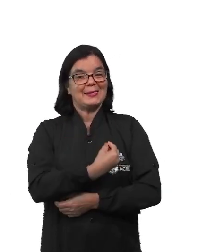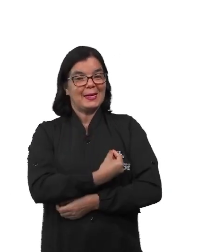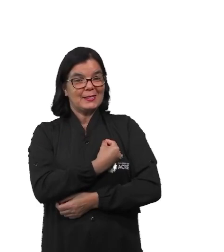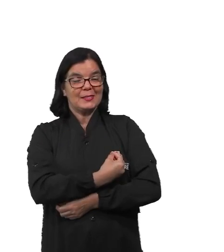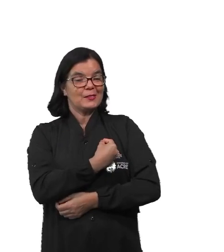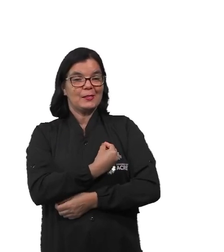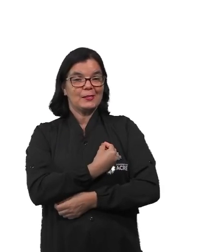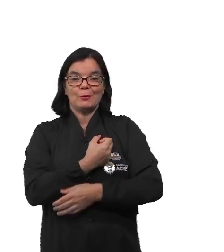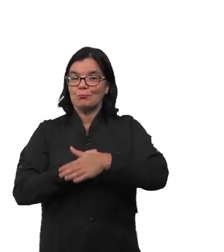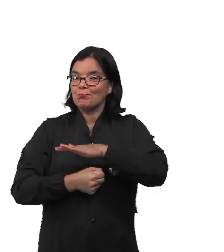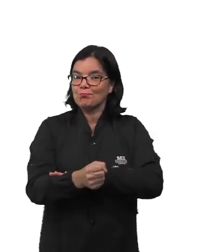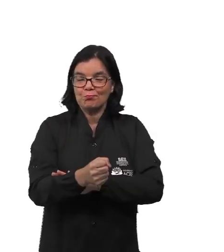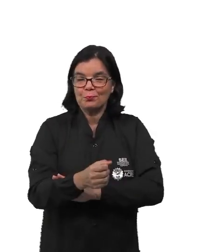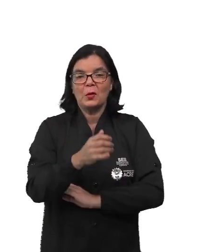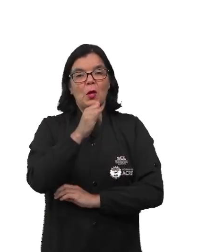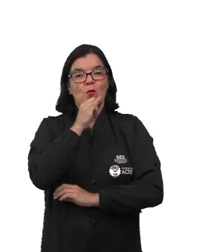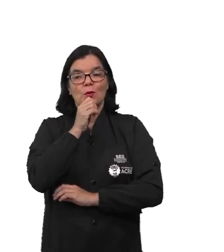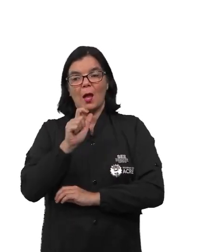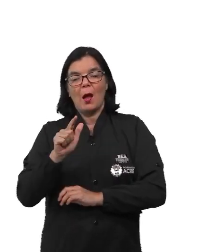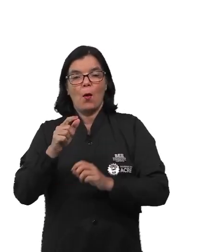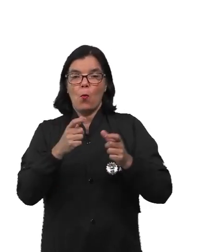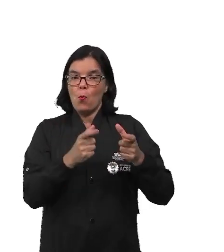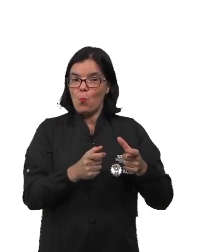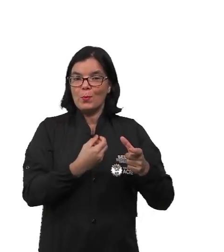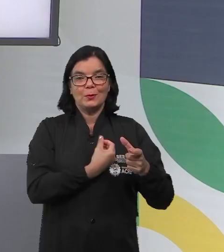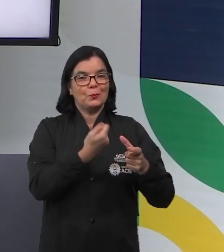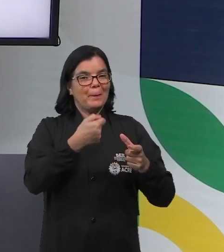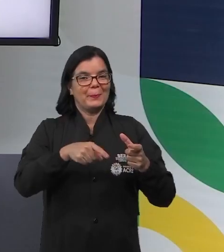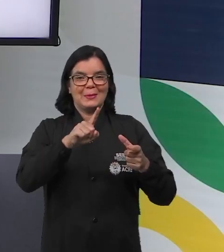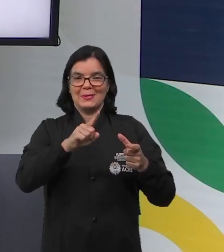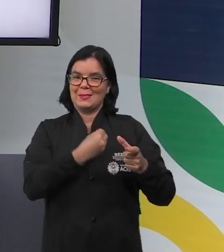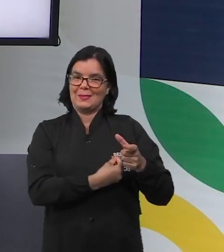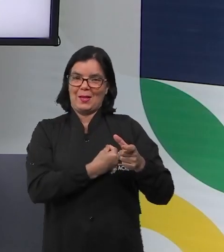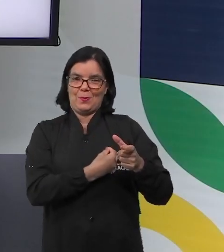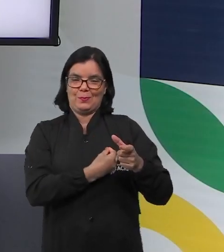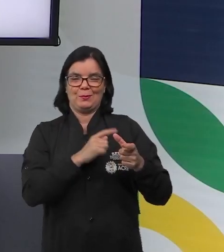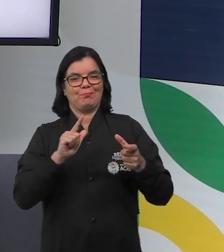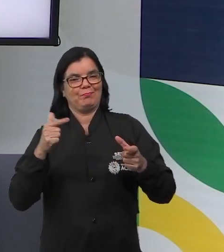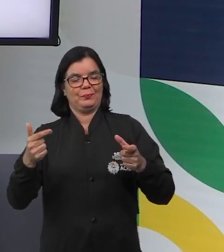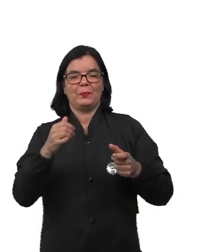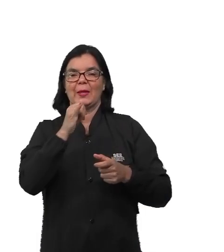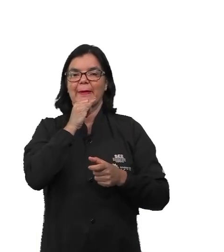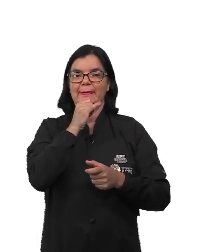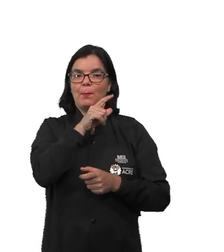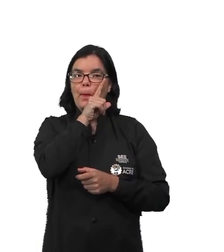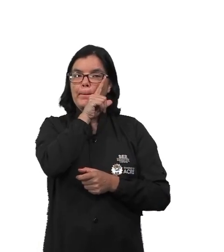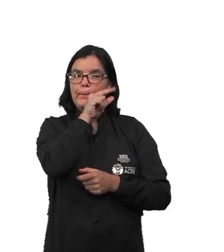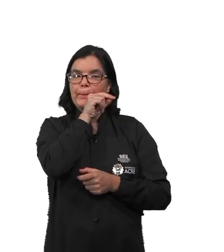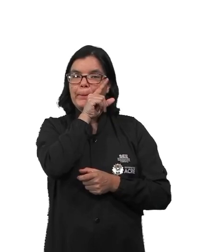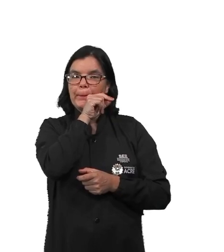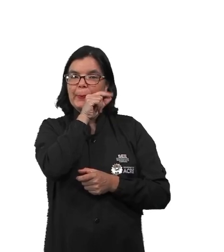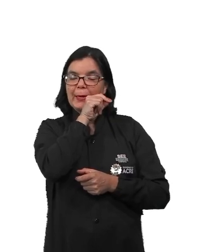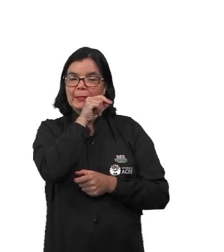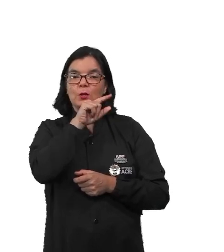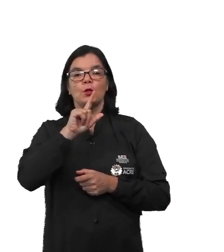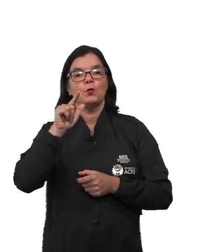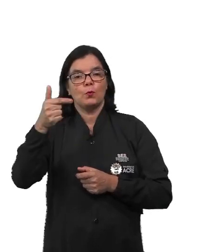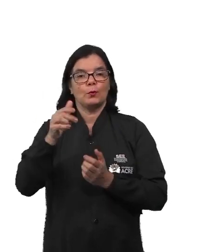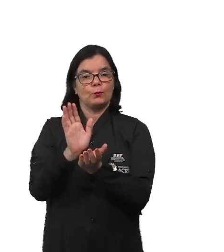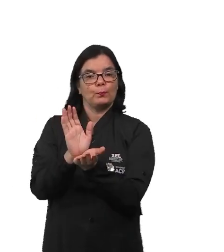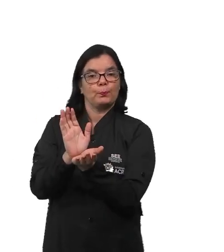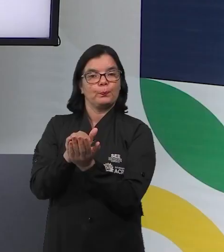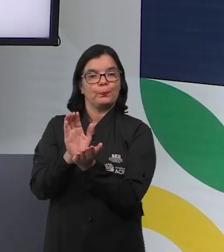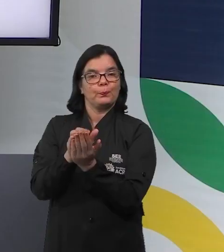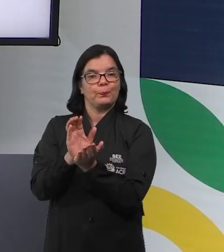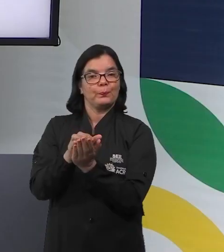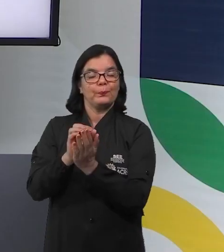a acaso. Uma não depende da outra para sobreviver. No caso aqui temos o pássaro palito e o jacaré. Não